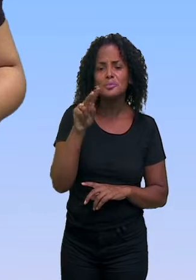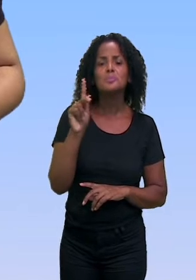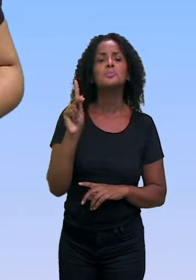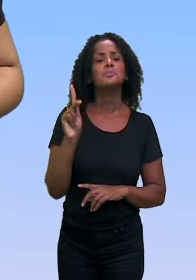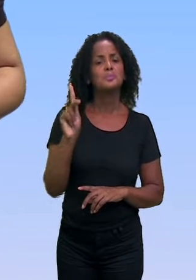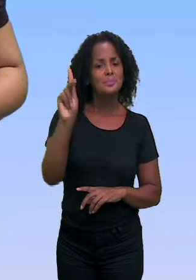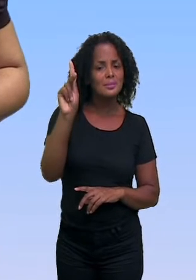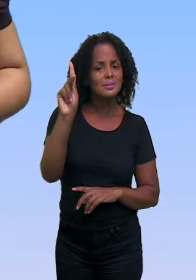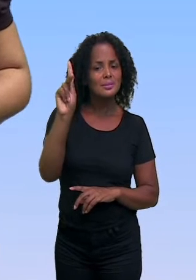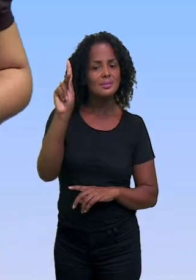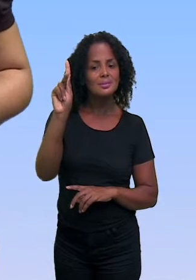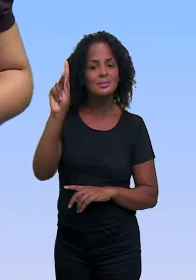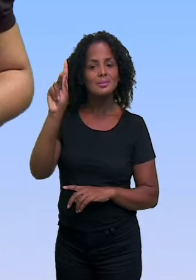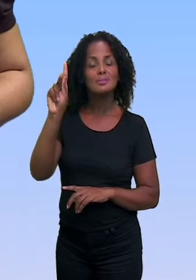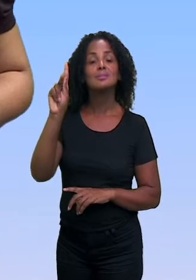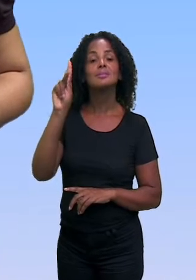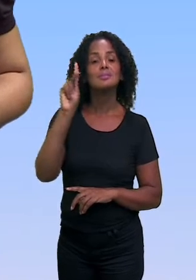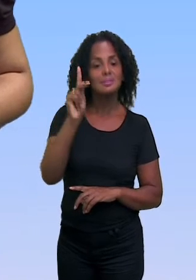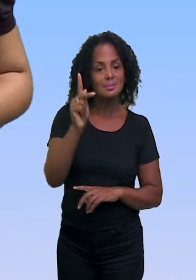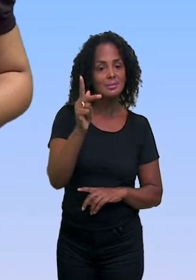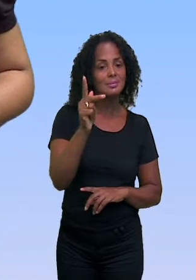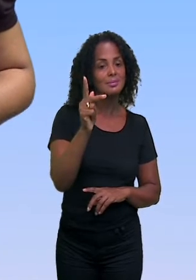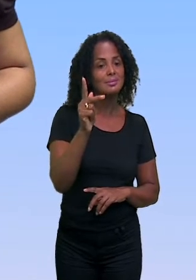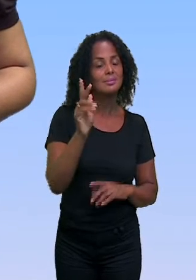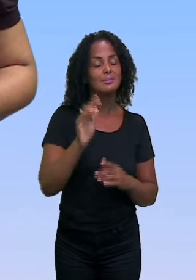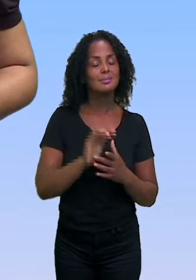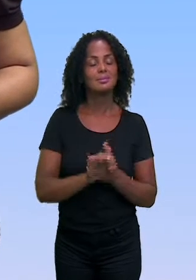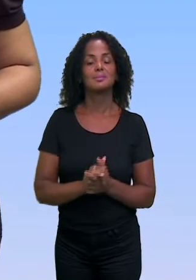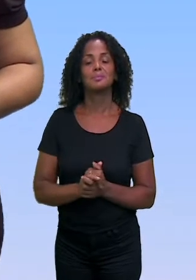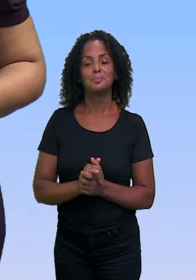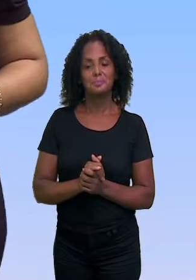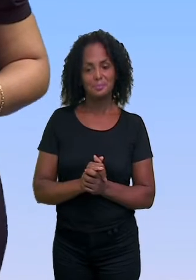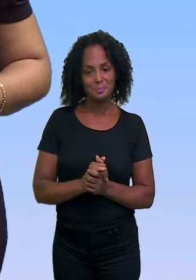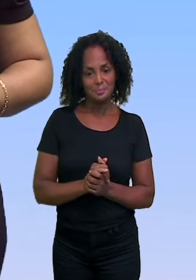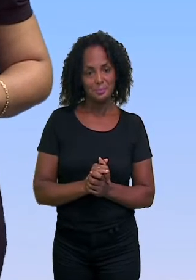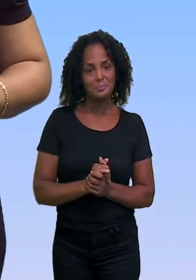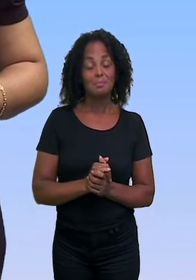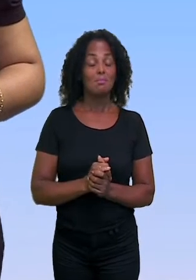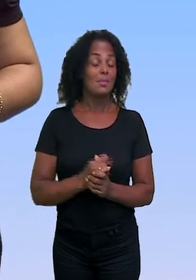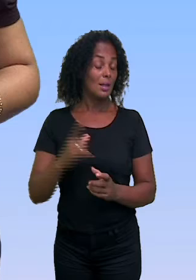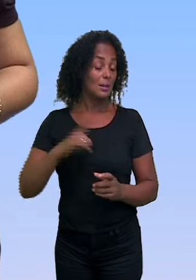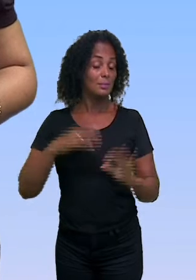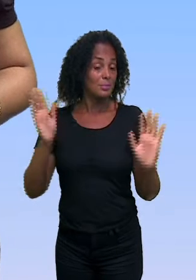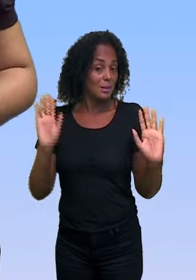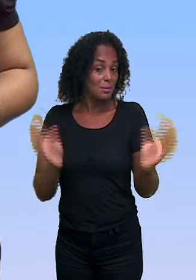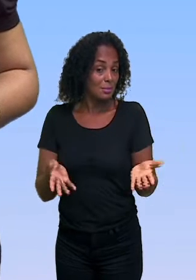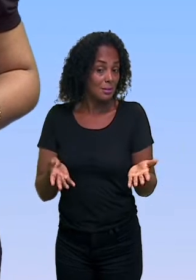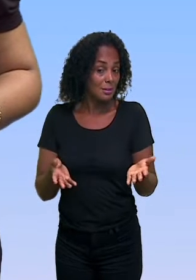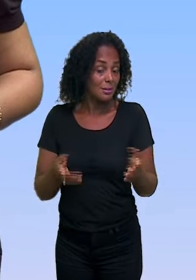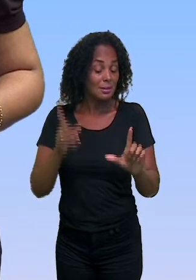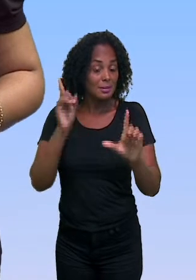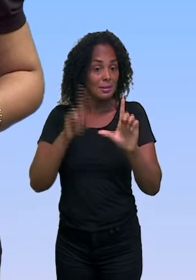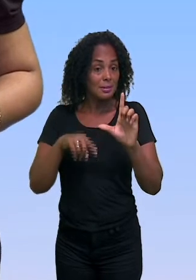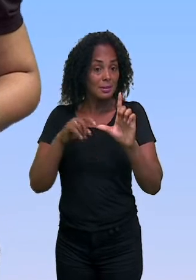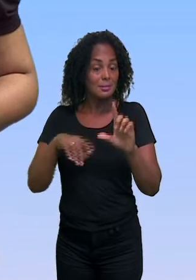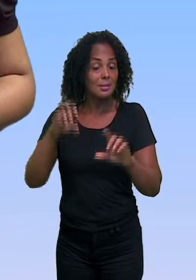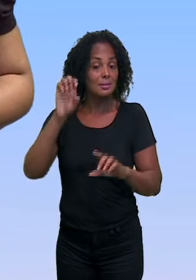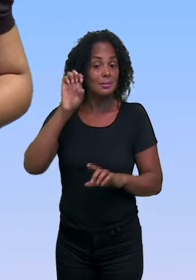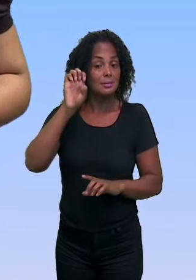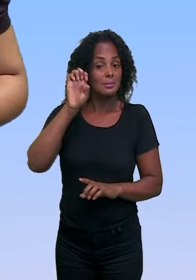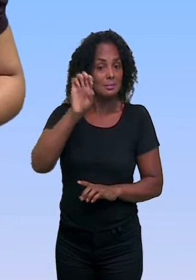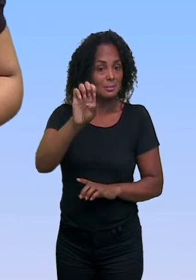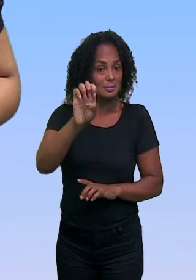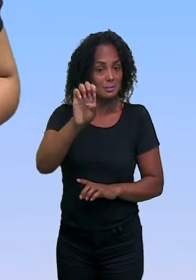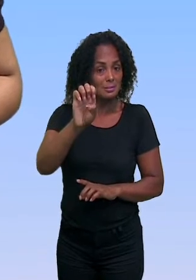lá que o repito que é a letra k tem uns agora letra aí é que